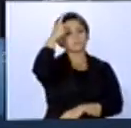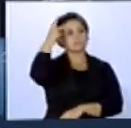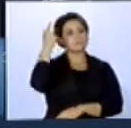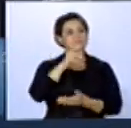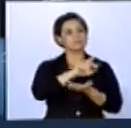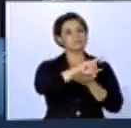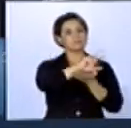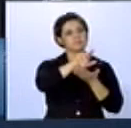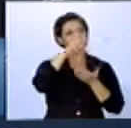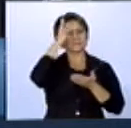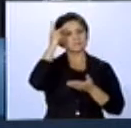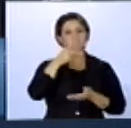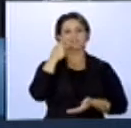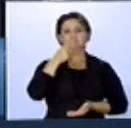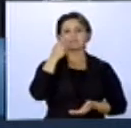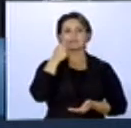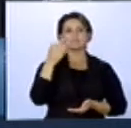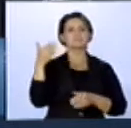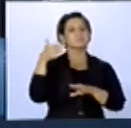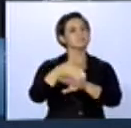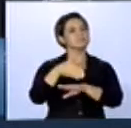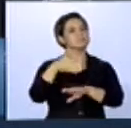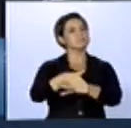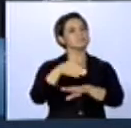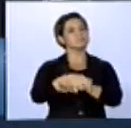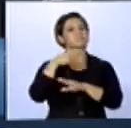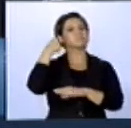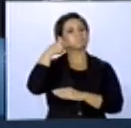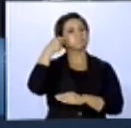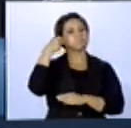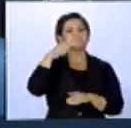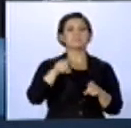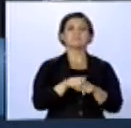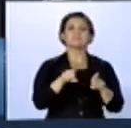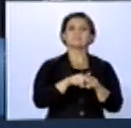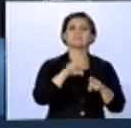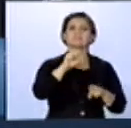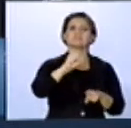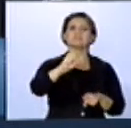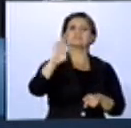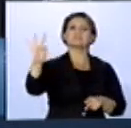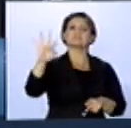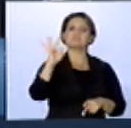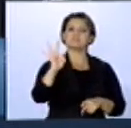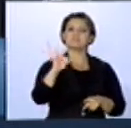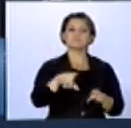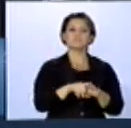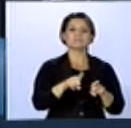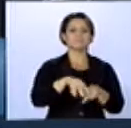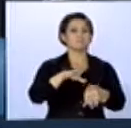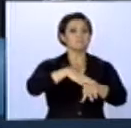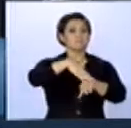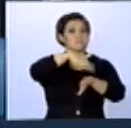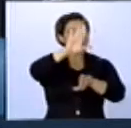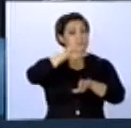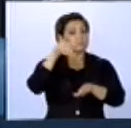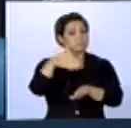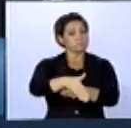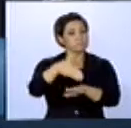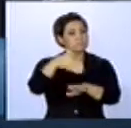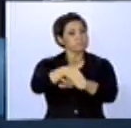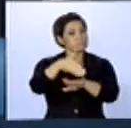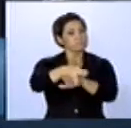tantos pontos dos advogam aqui no Supremo Tribunal Federal que tem na maior cama da sua do seu